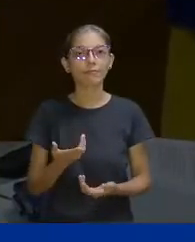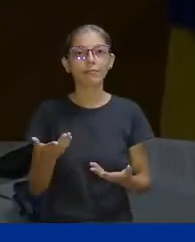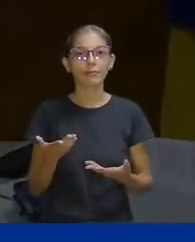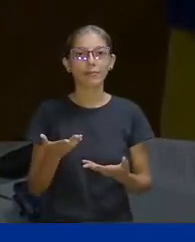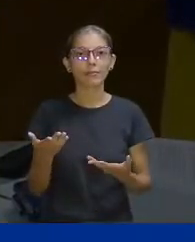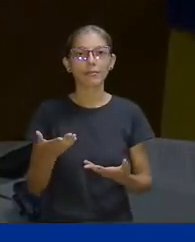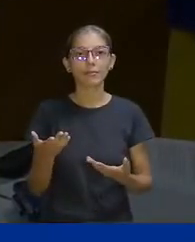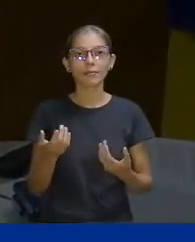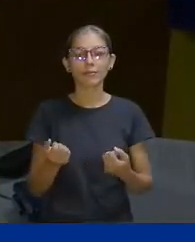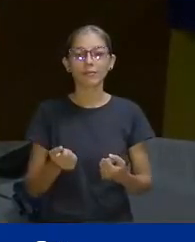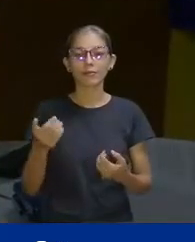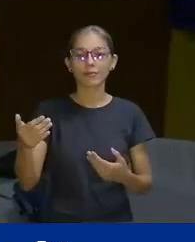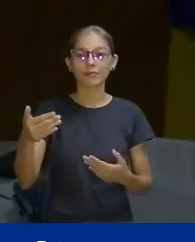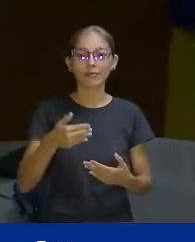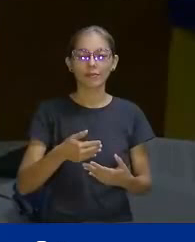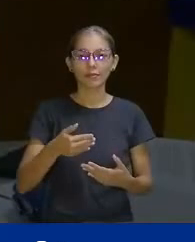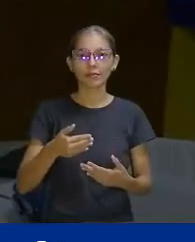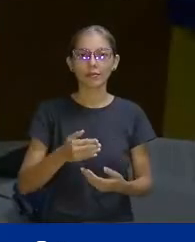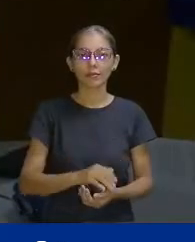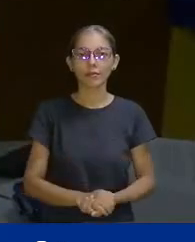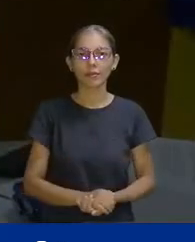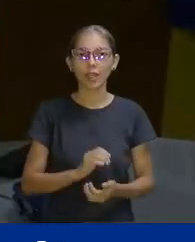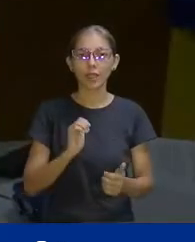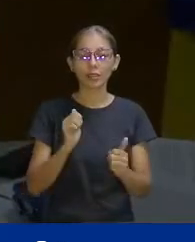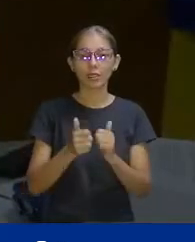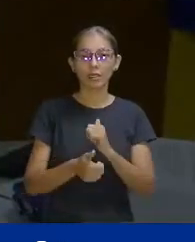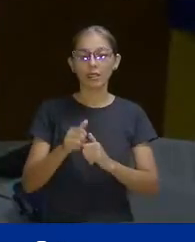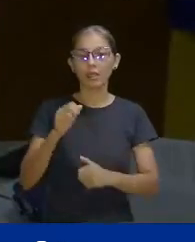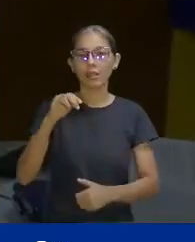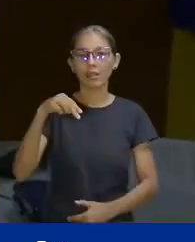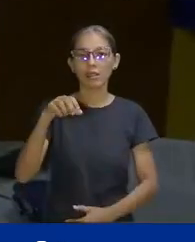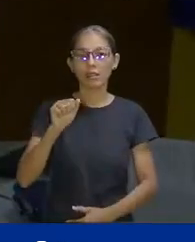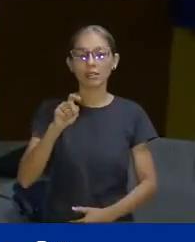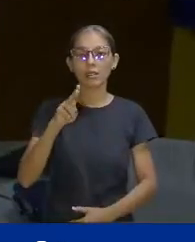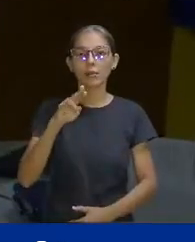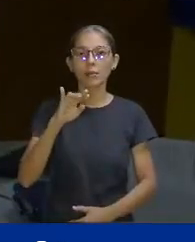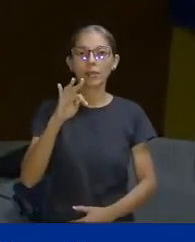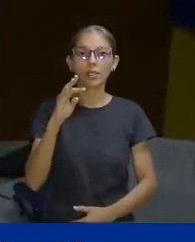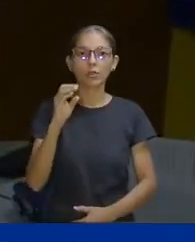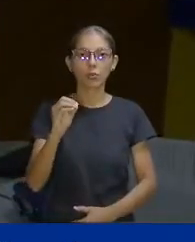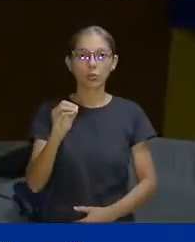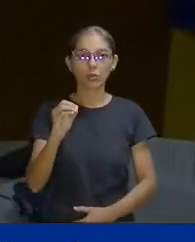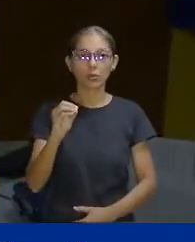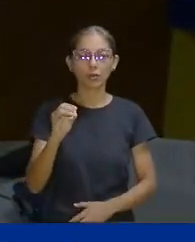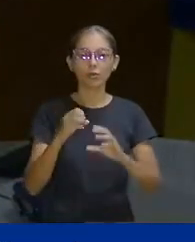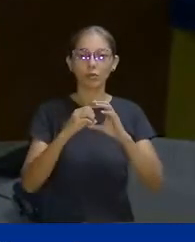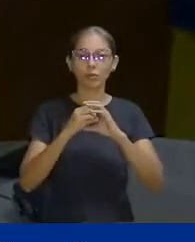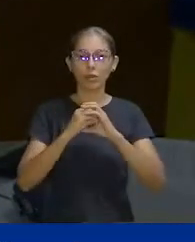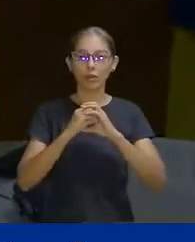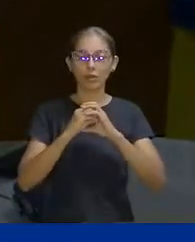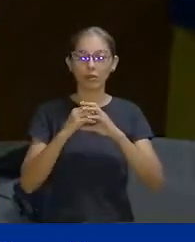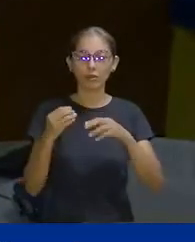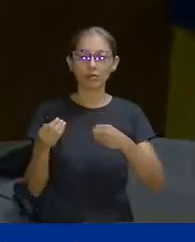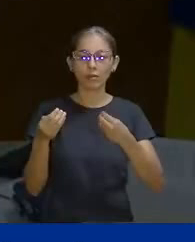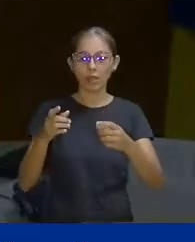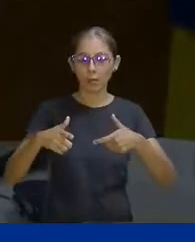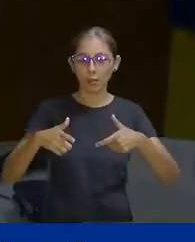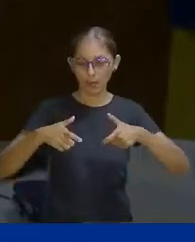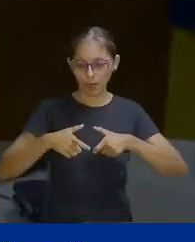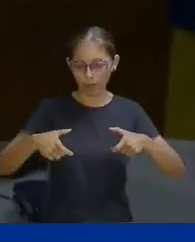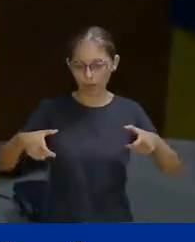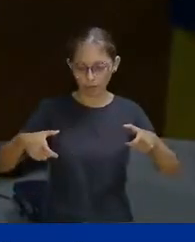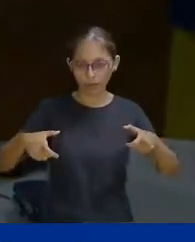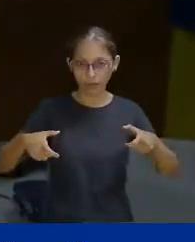plenário a atleta Hanna Brito, que receberá deste egrégio Tribunal Regional Eleitoral uma placa em reconhecimento às